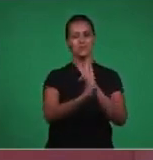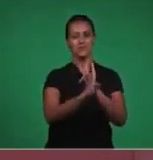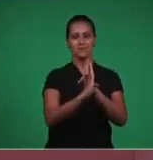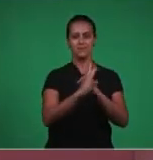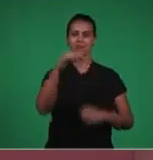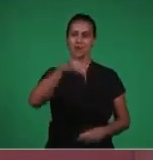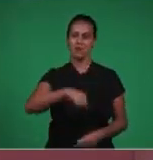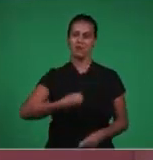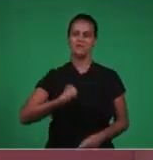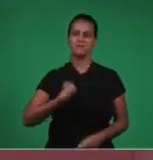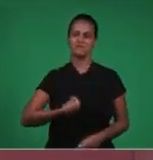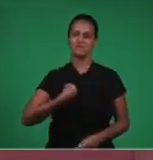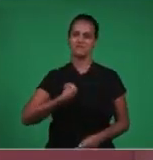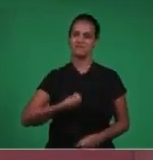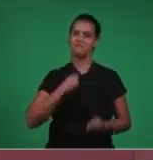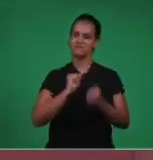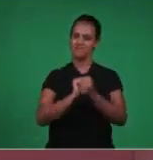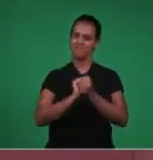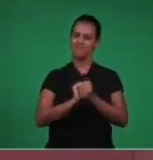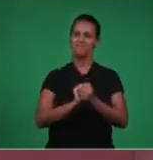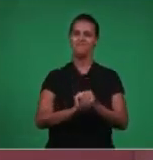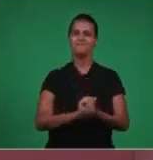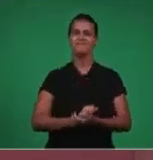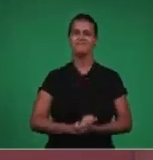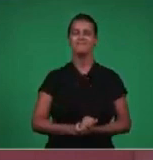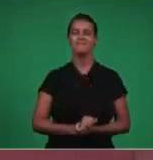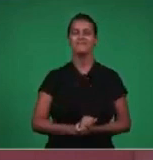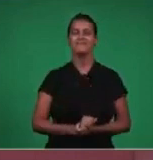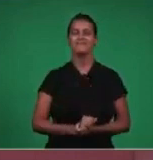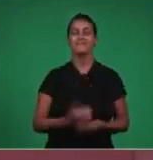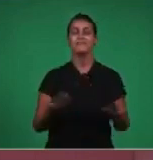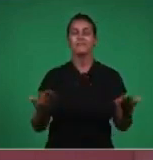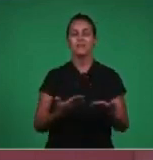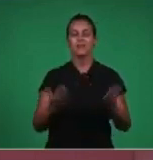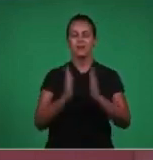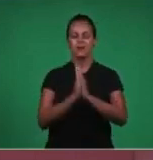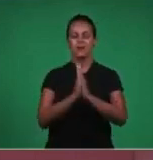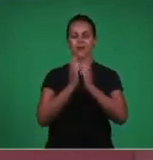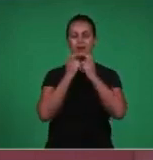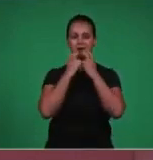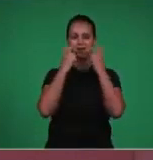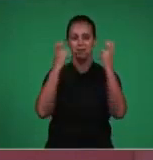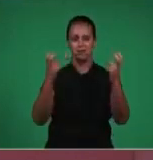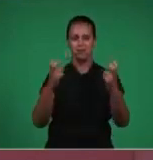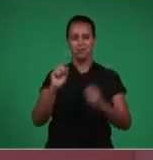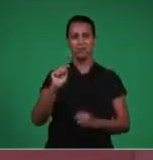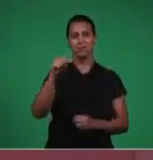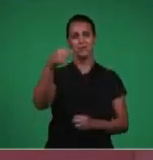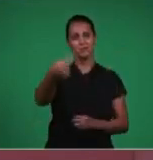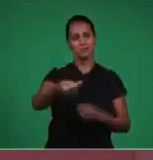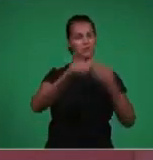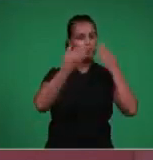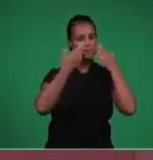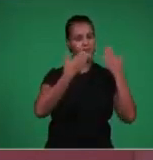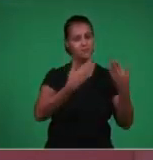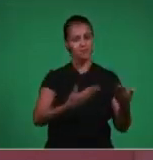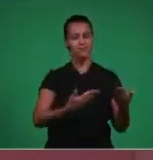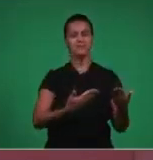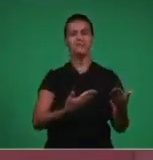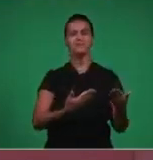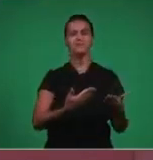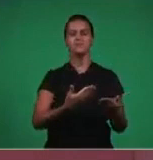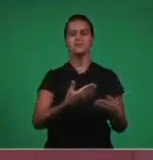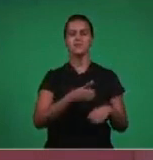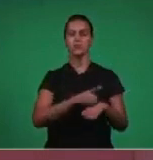participando deste encontro. Nós vamos fazer um clamor e depois iremos apresentar o Dr.